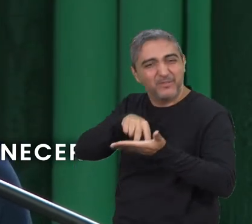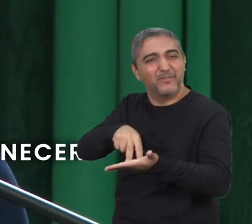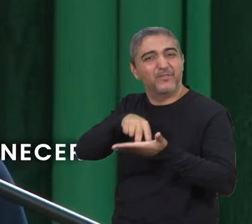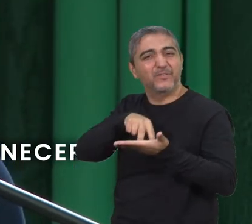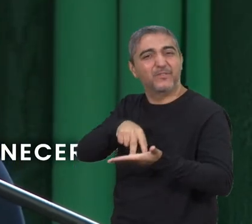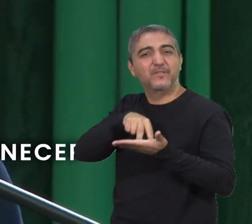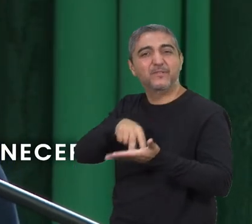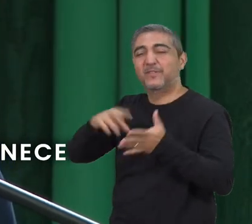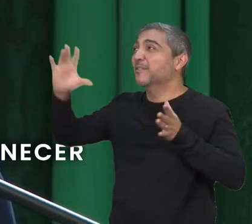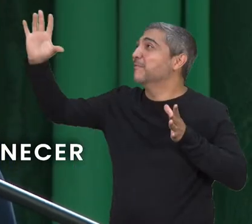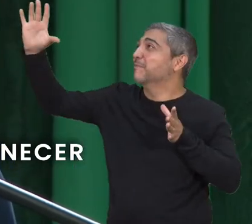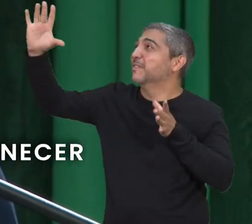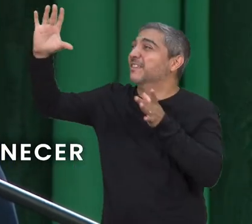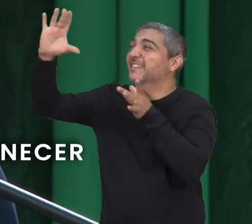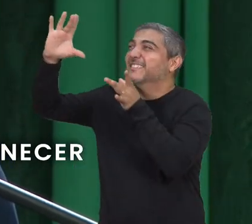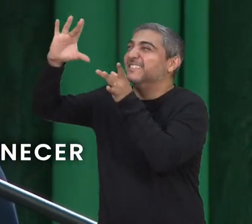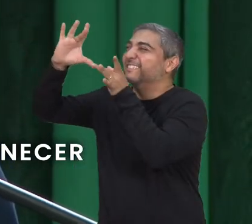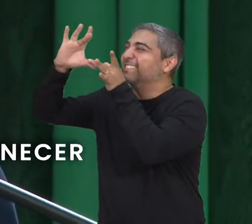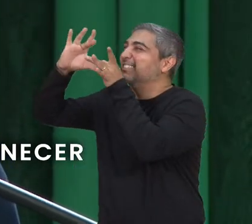permanecer